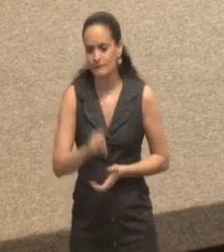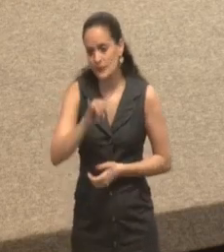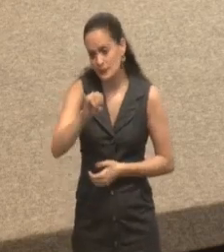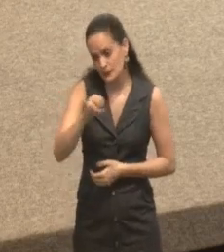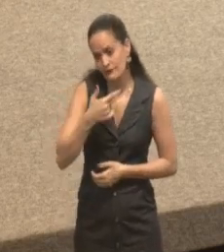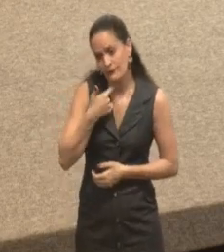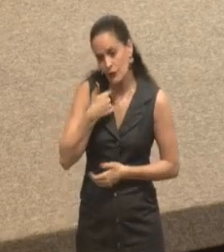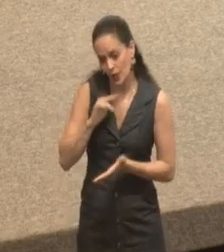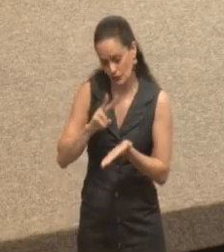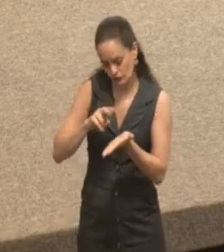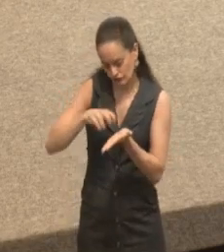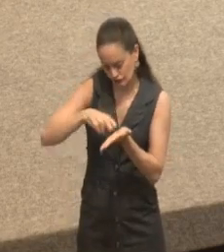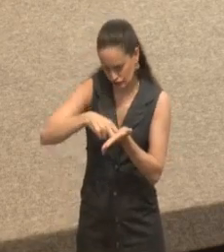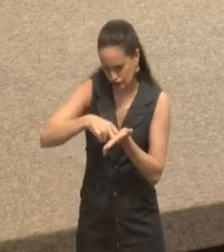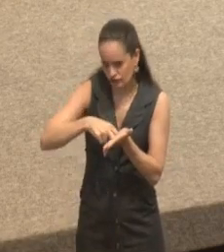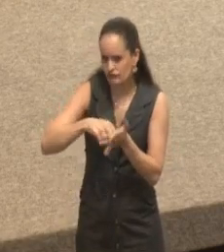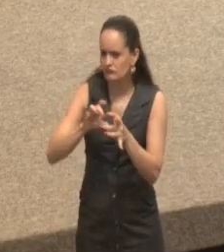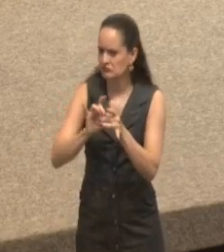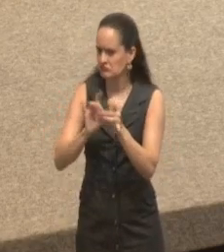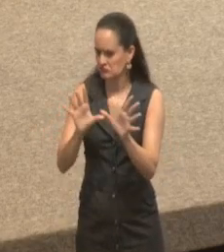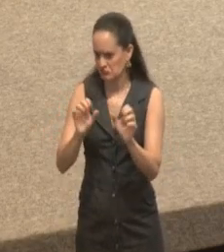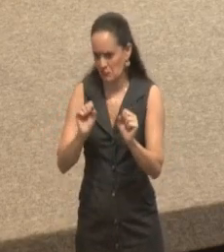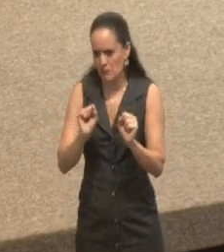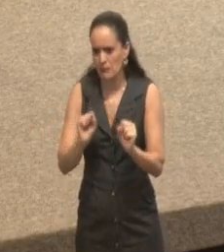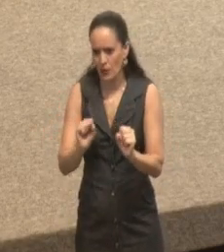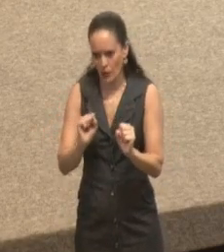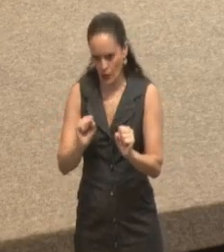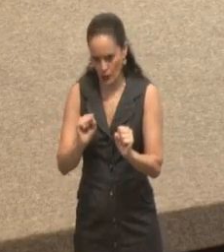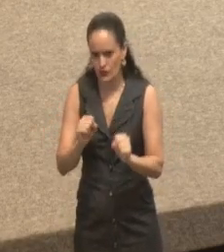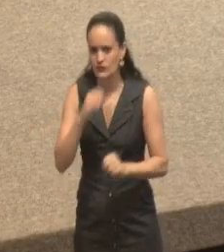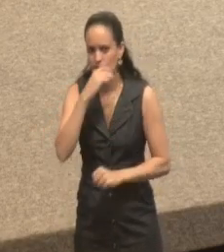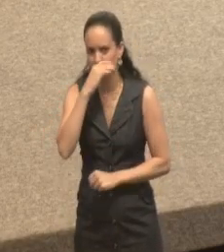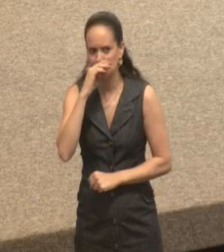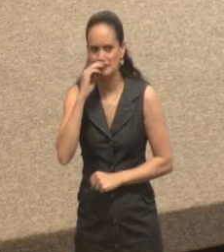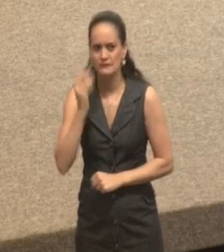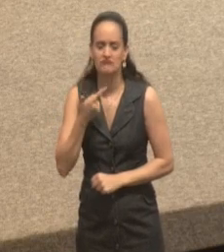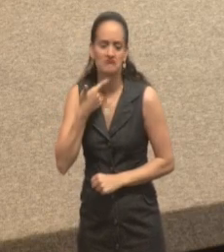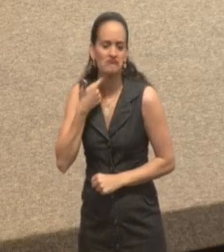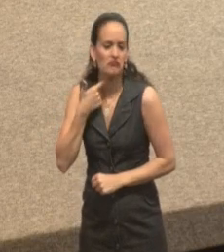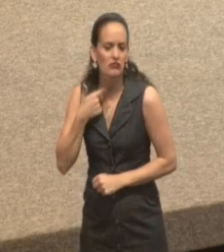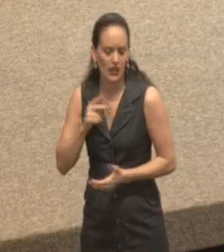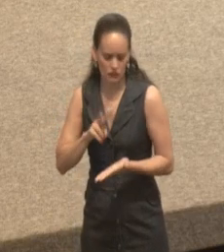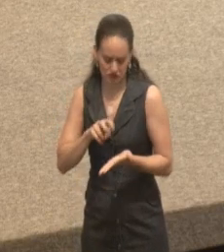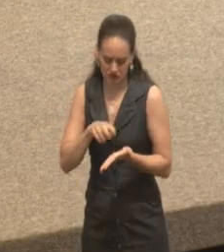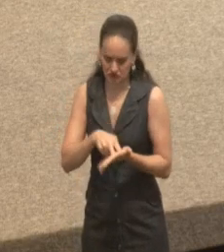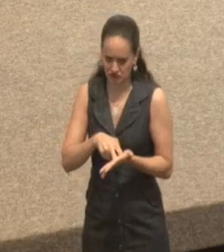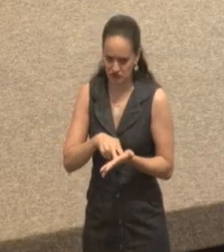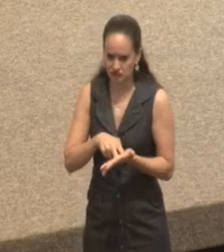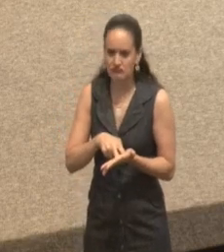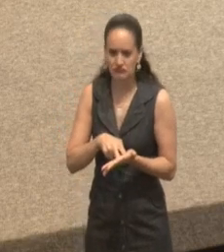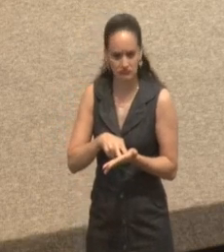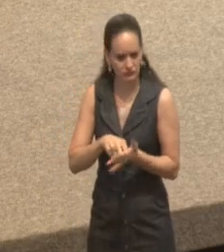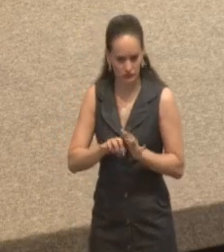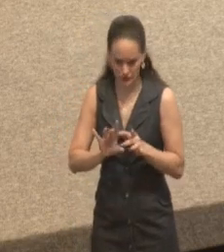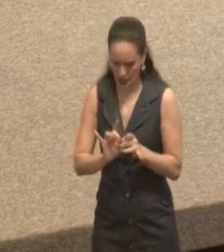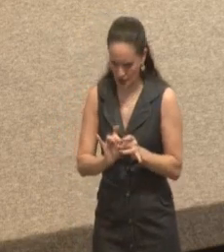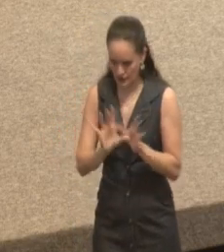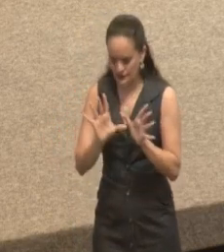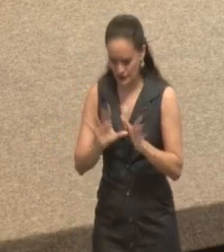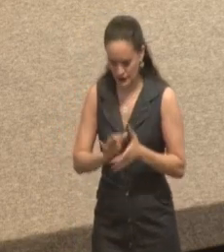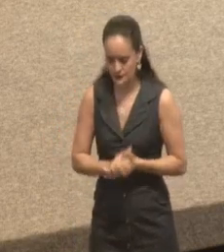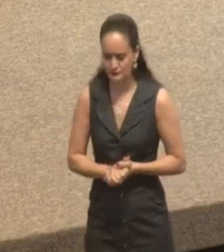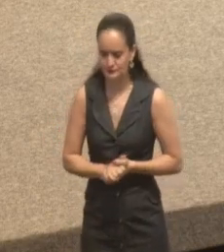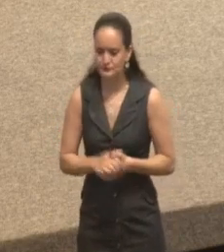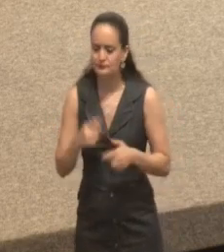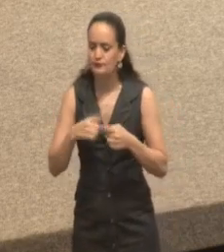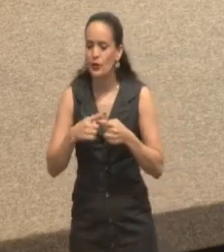ajoelhar onde você estiver, se houver espaço, desejo, nesse momento de contrição em que nós queremos buscar a